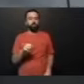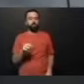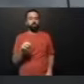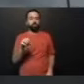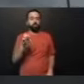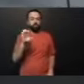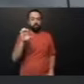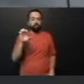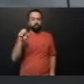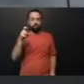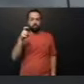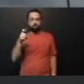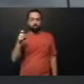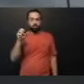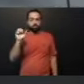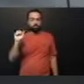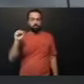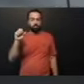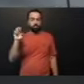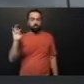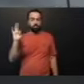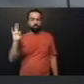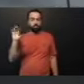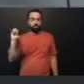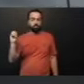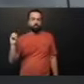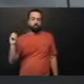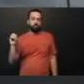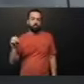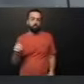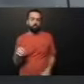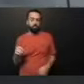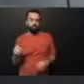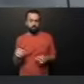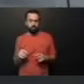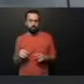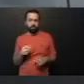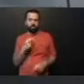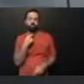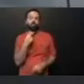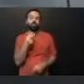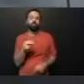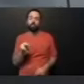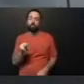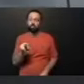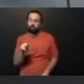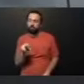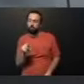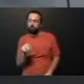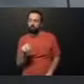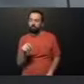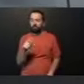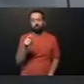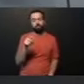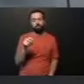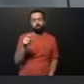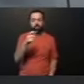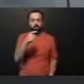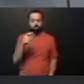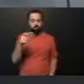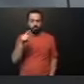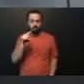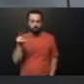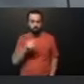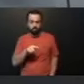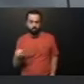X tem som de Z. Na palavrinha enxame, ó, x, xa, xê, o